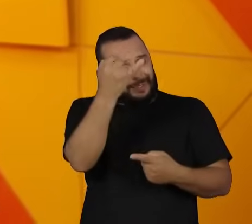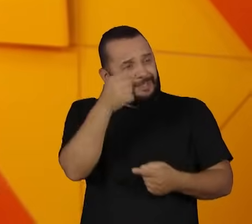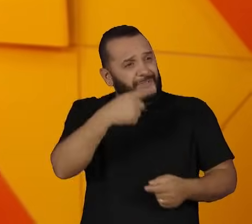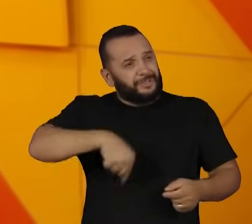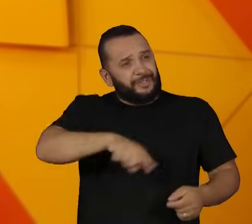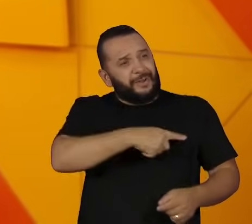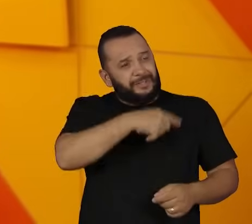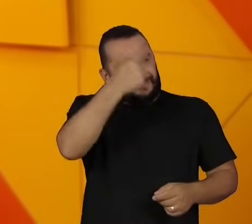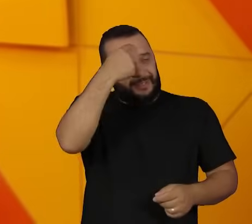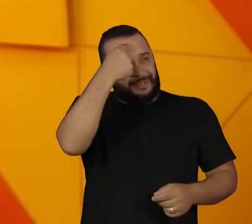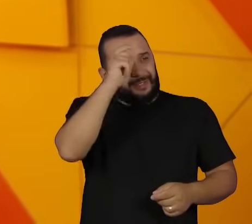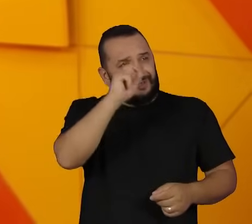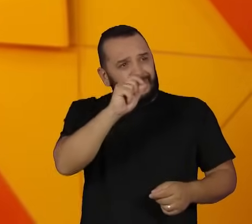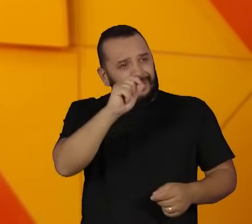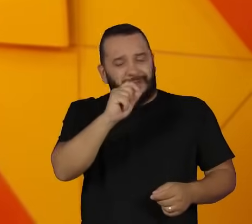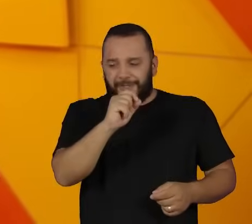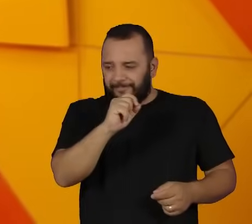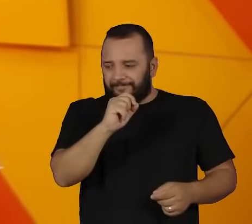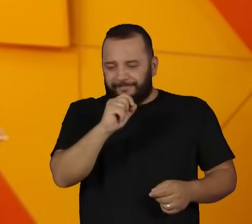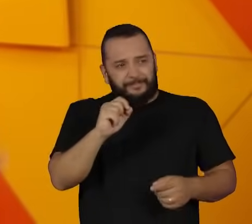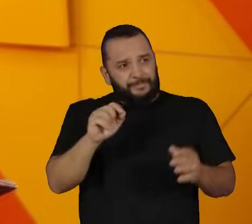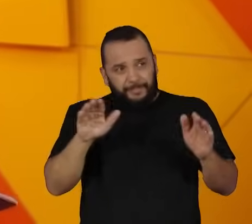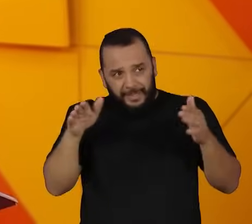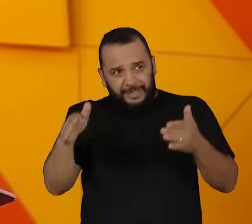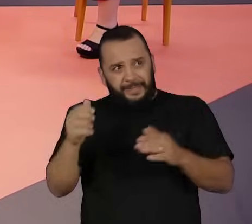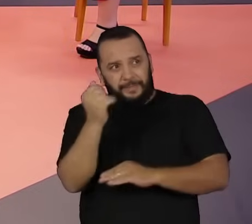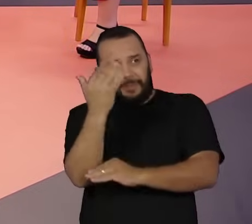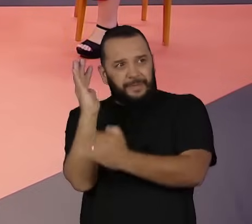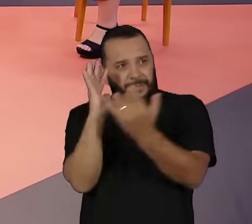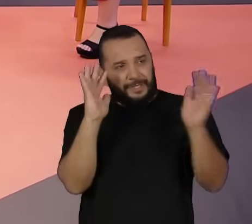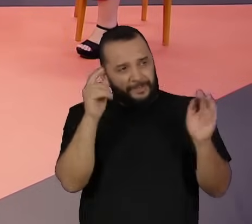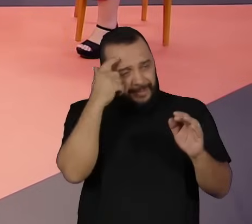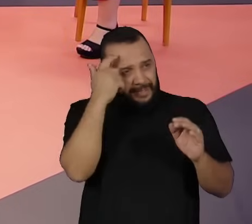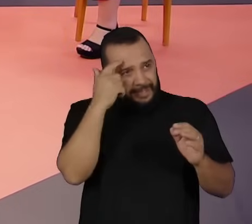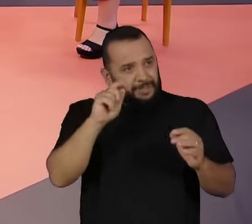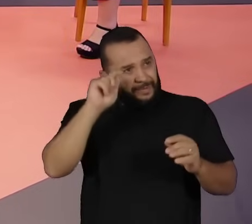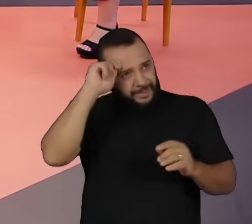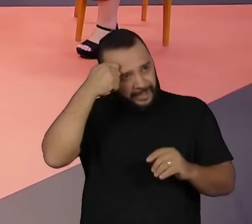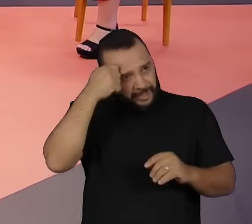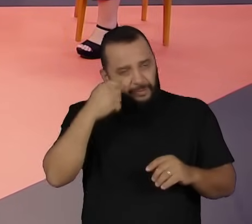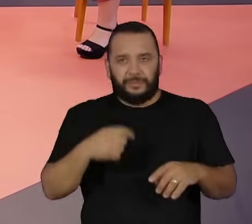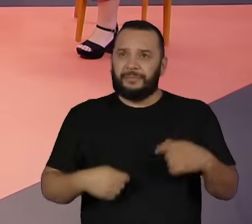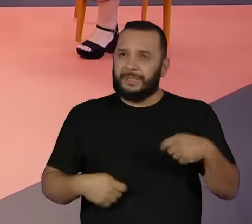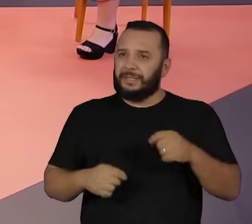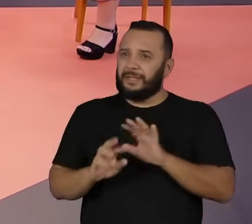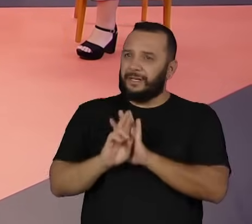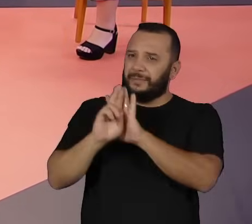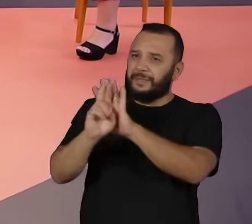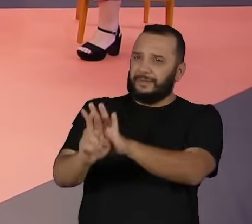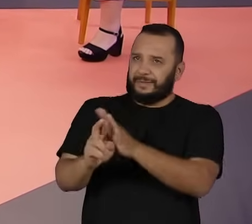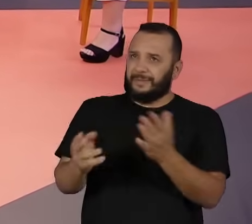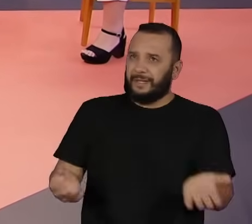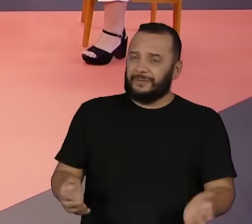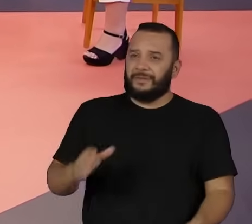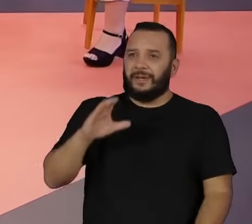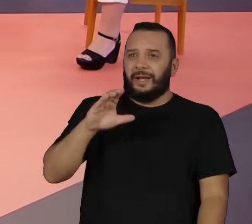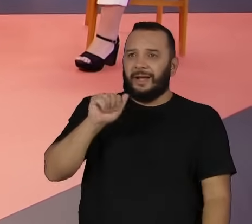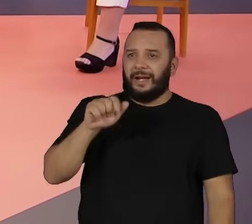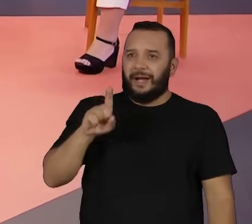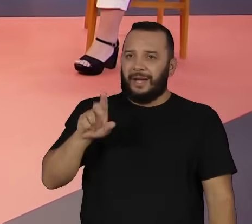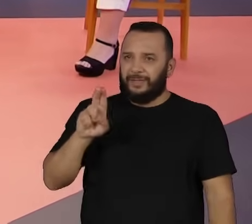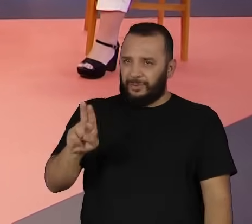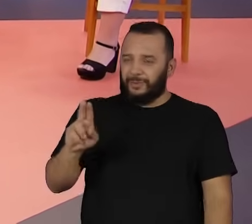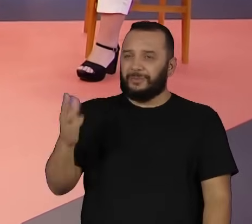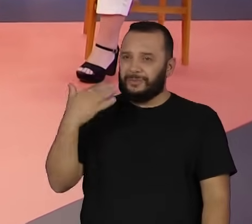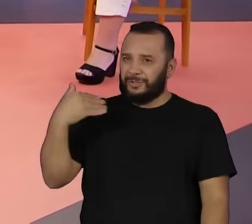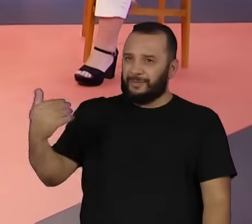recorte quando a gente está trabalhando, pensando no meio ambiente? Porque a gente precisa de representatividade. O Cadu, quando ele me chamou para a